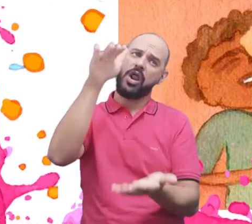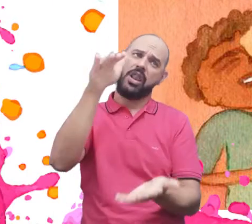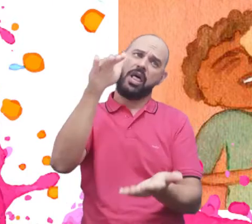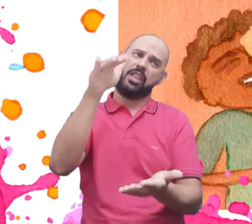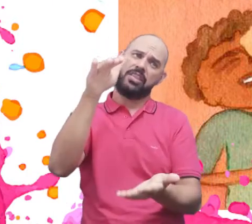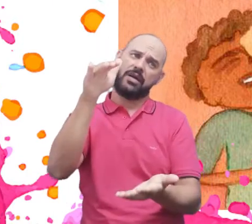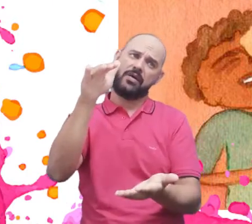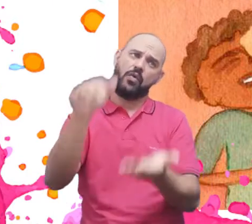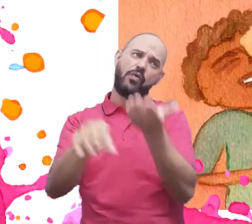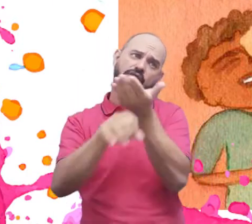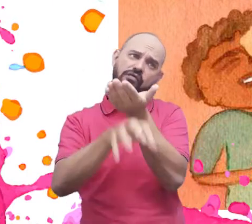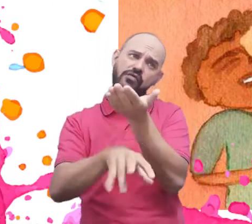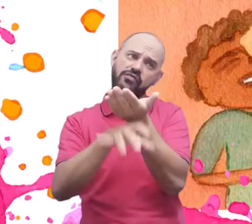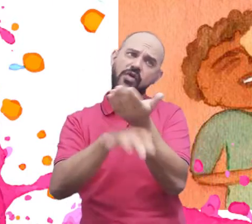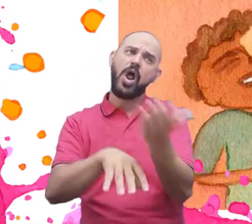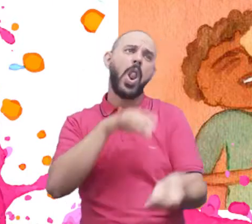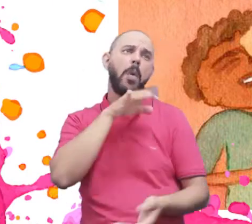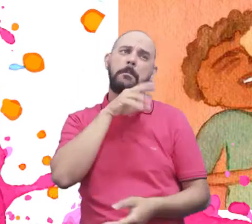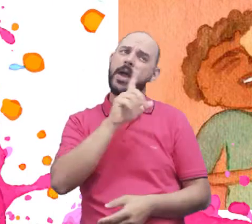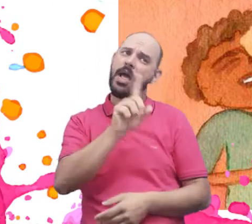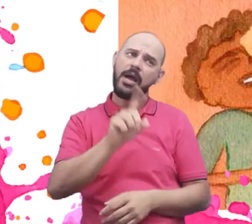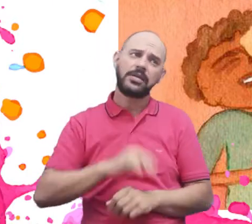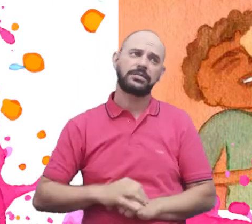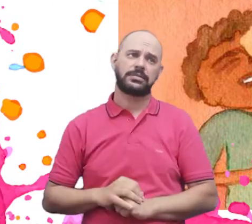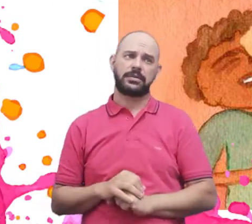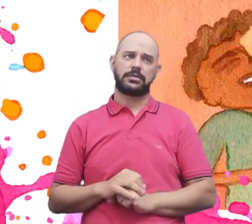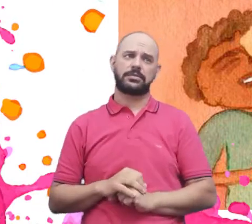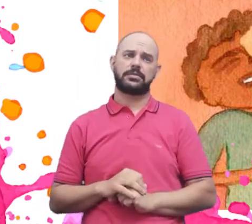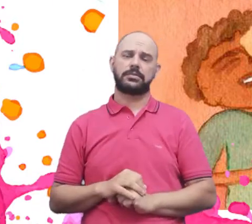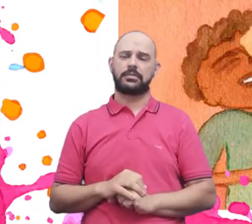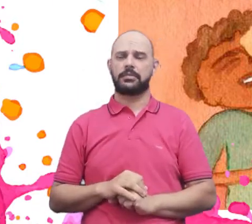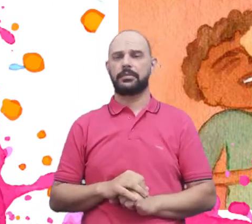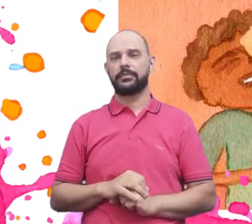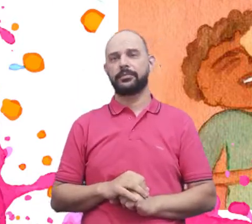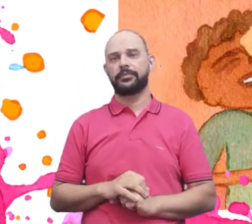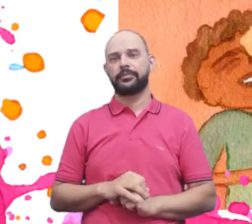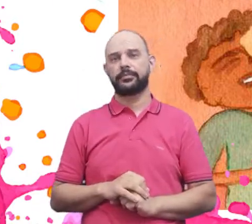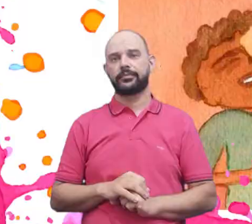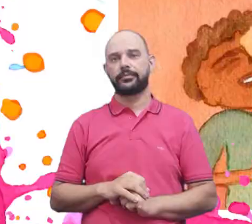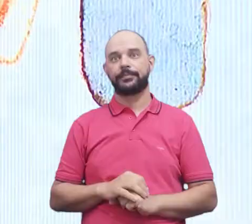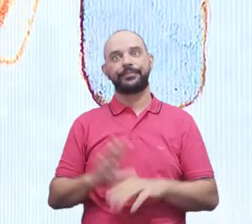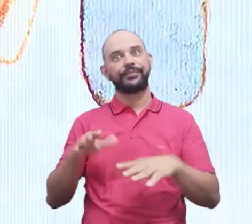João, troque seu latão furado, desse jeito ele não presta mais não!